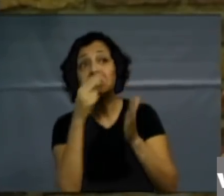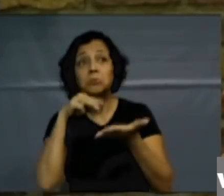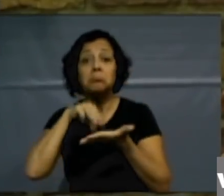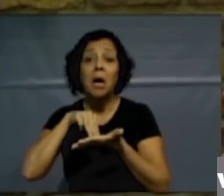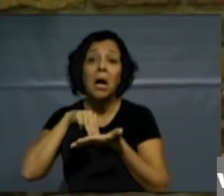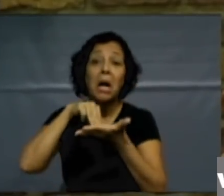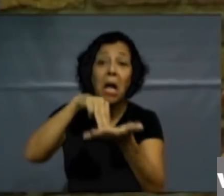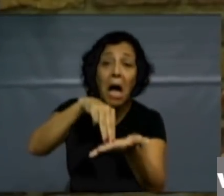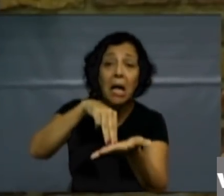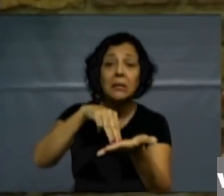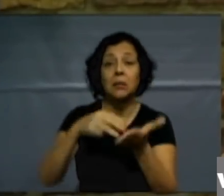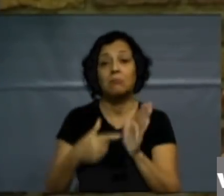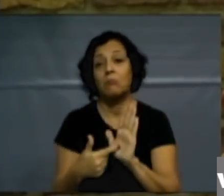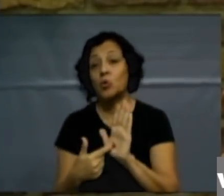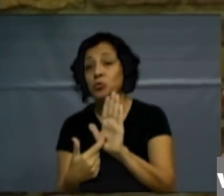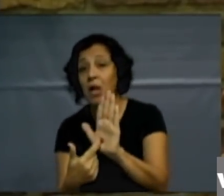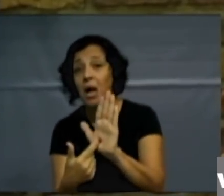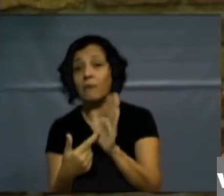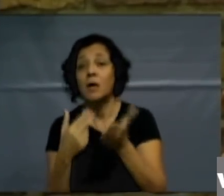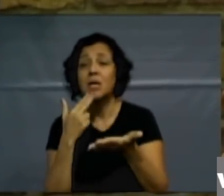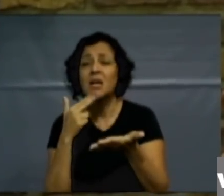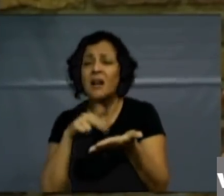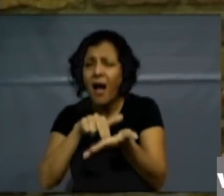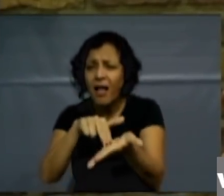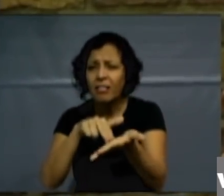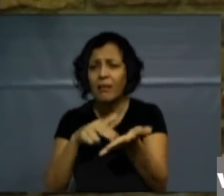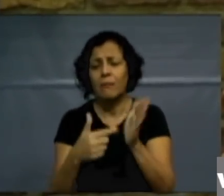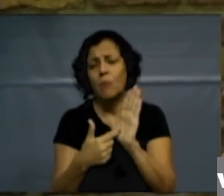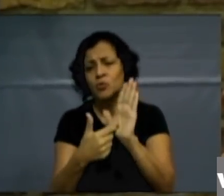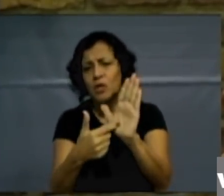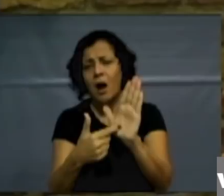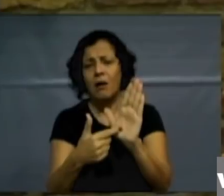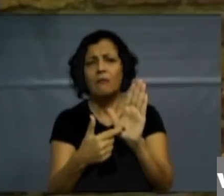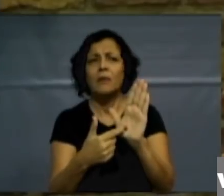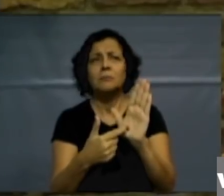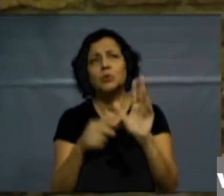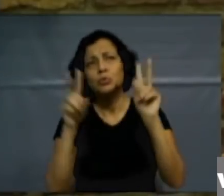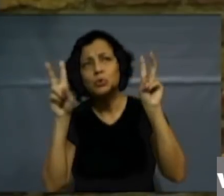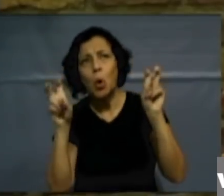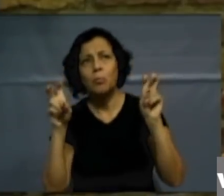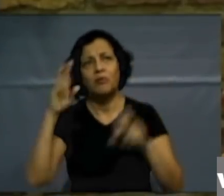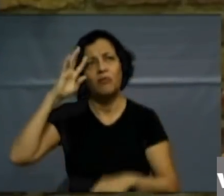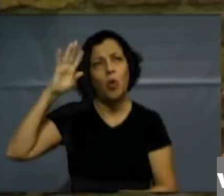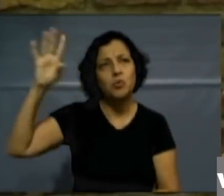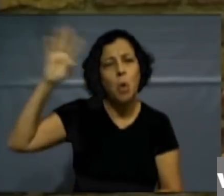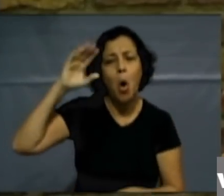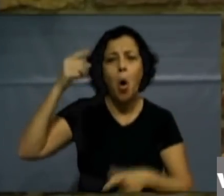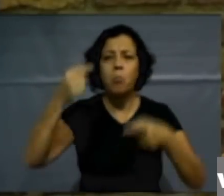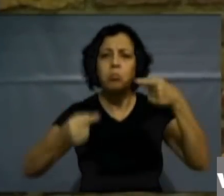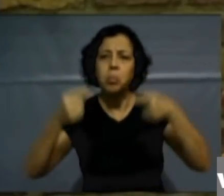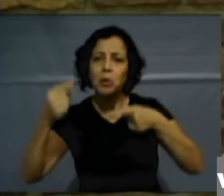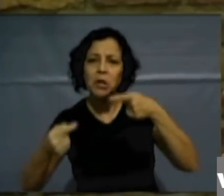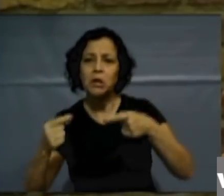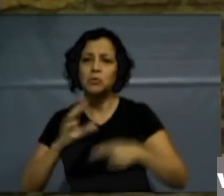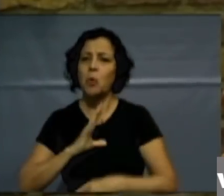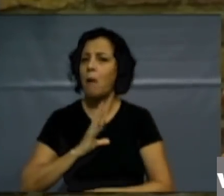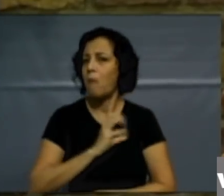um amigo próximo, tratando de assuntos filosóficos, políticos, amorosos ou morais. Então, era